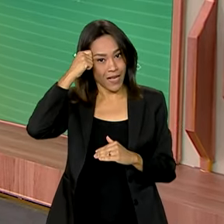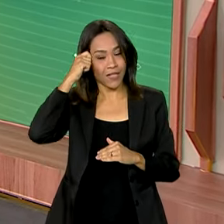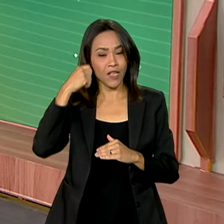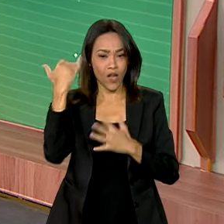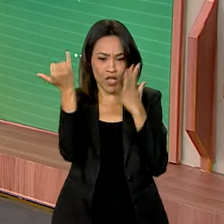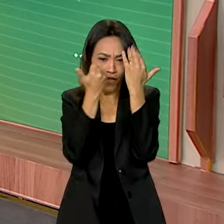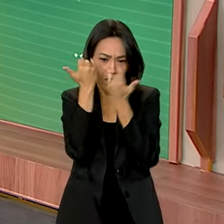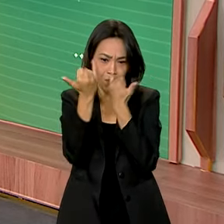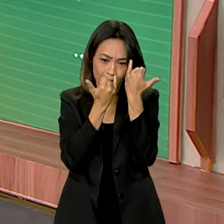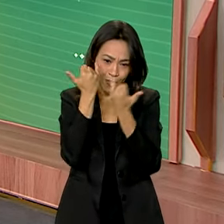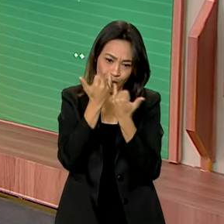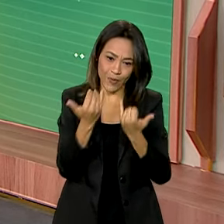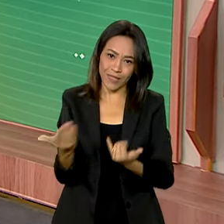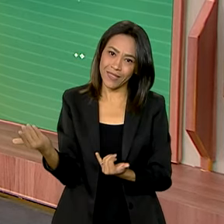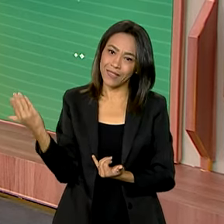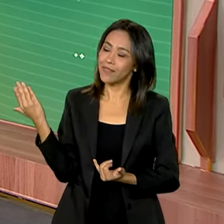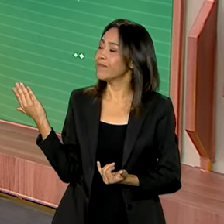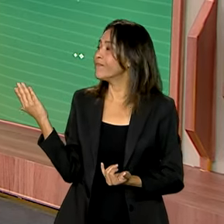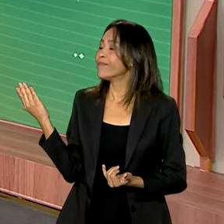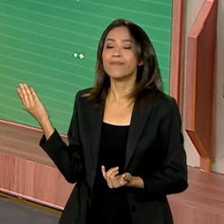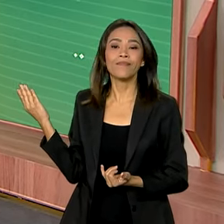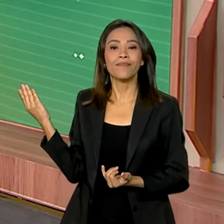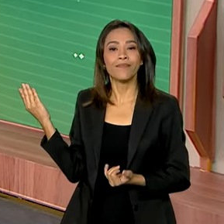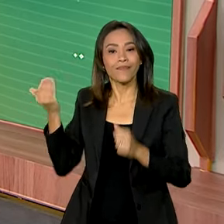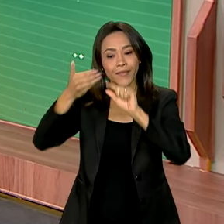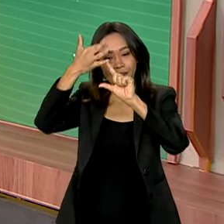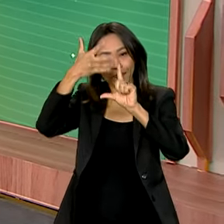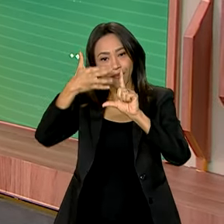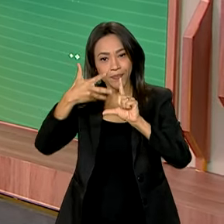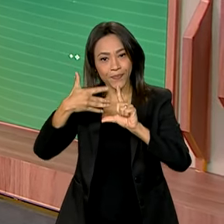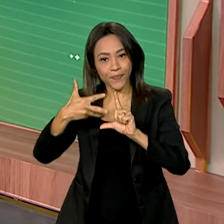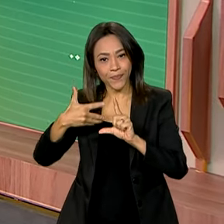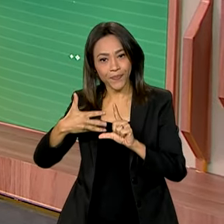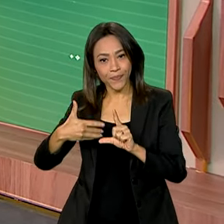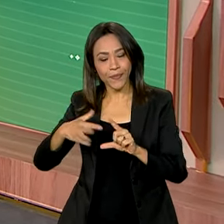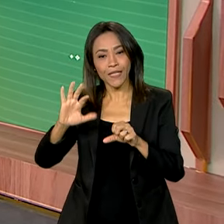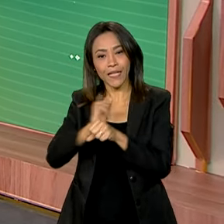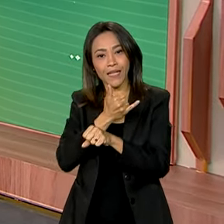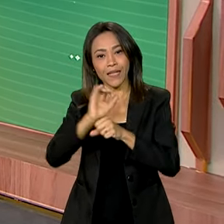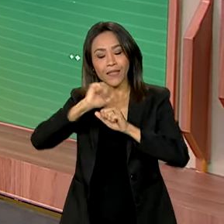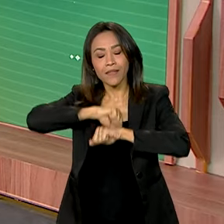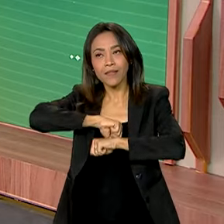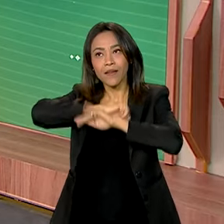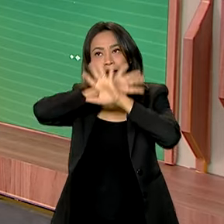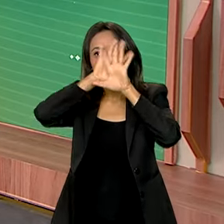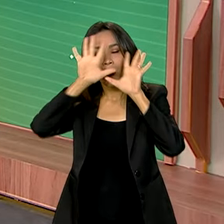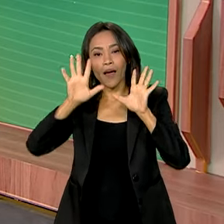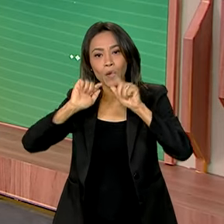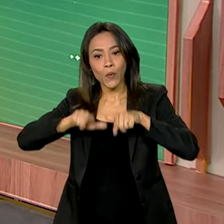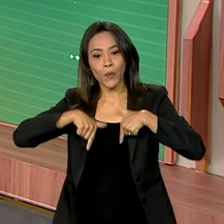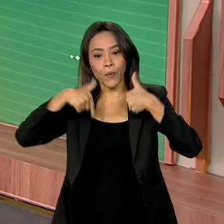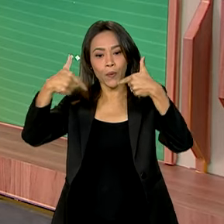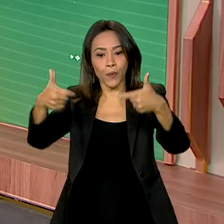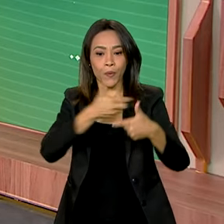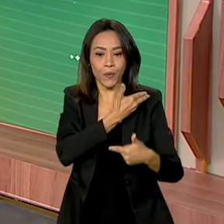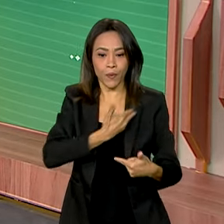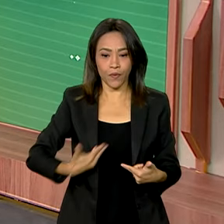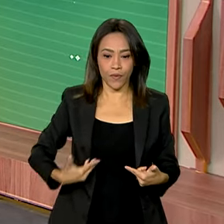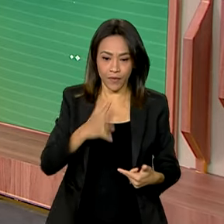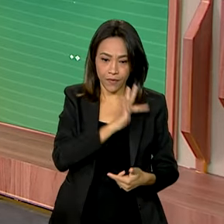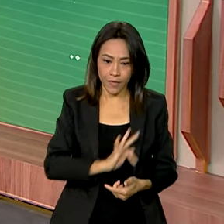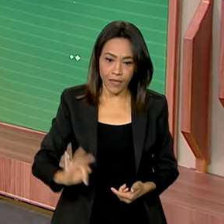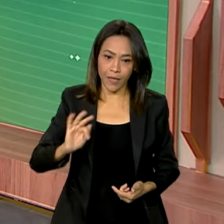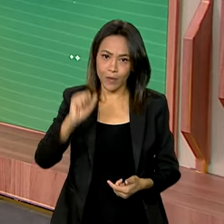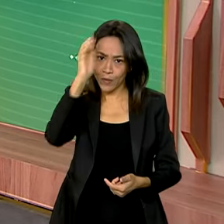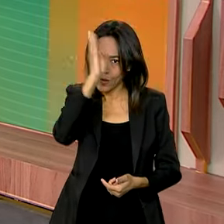informações da nossa plataforma Comunica BR, que traz as ações com transparência, as ações do trabalho do governo federal em